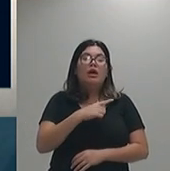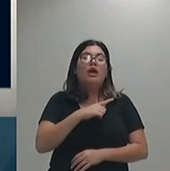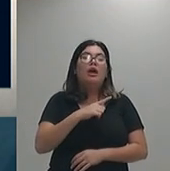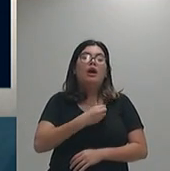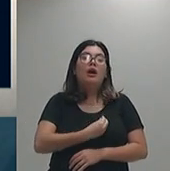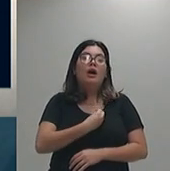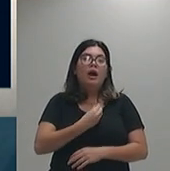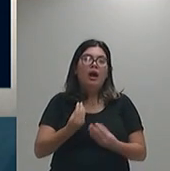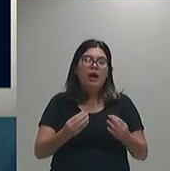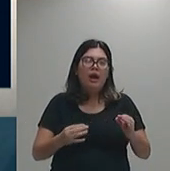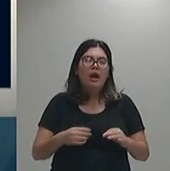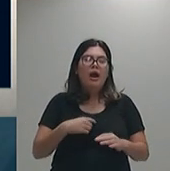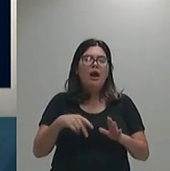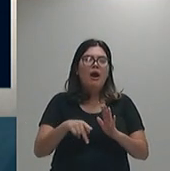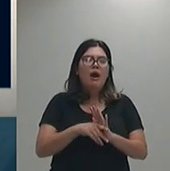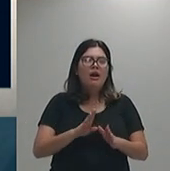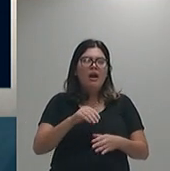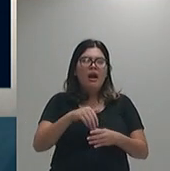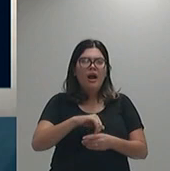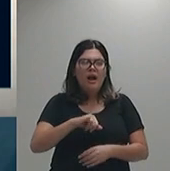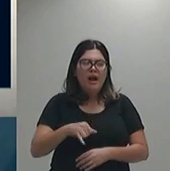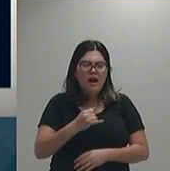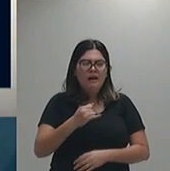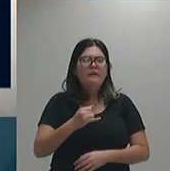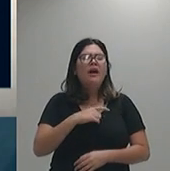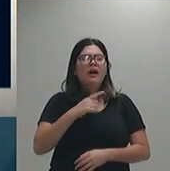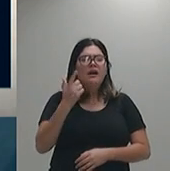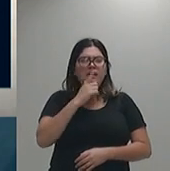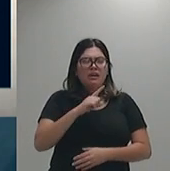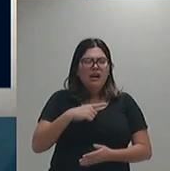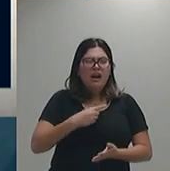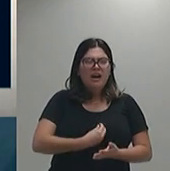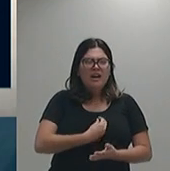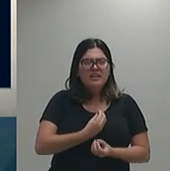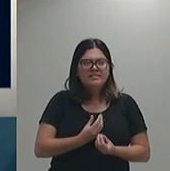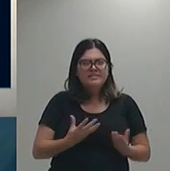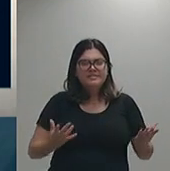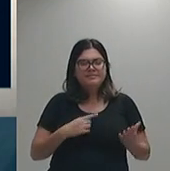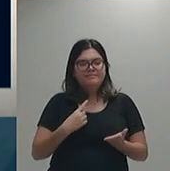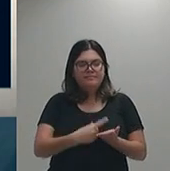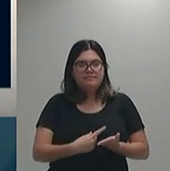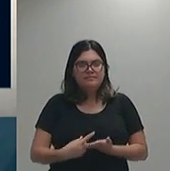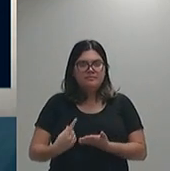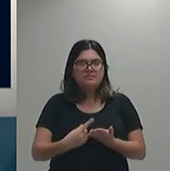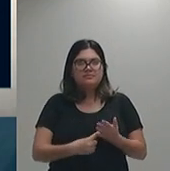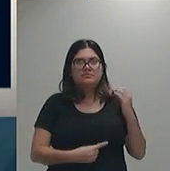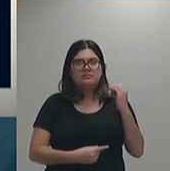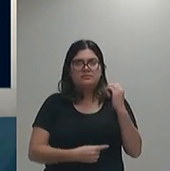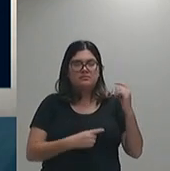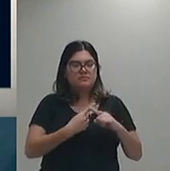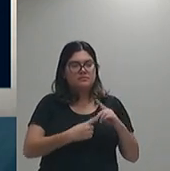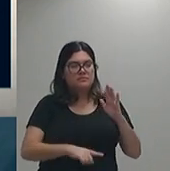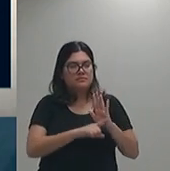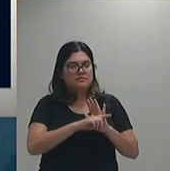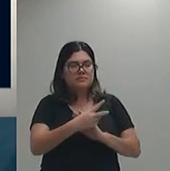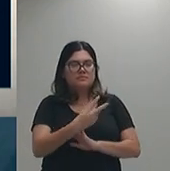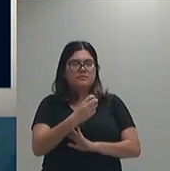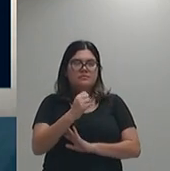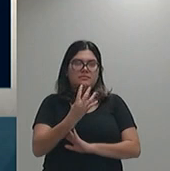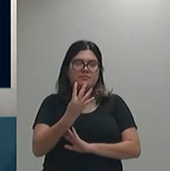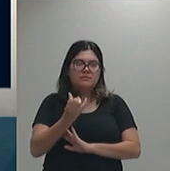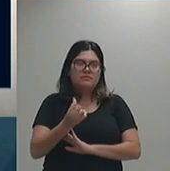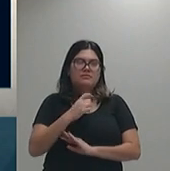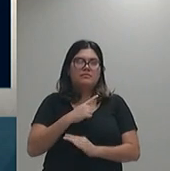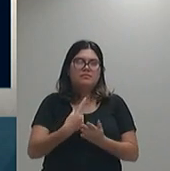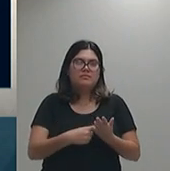caberia j e portanto prevaleceria sobre os presentes arbitragem e depois ali determina em seu artigo 246 que a citação cabe aos acionistas